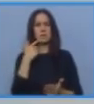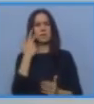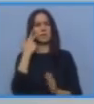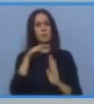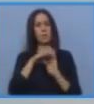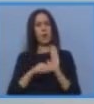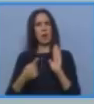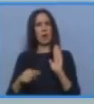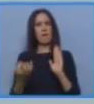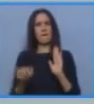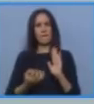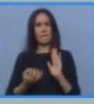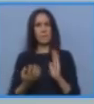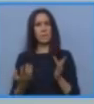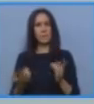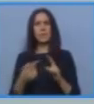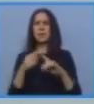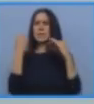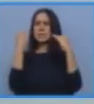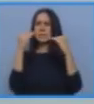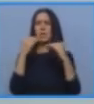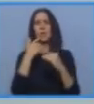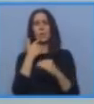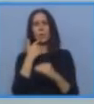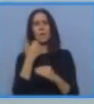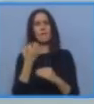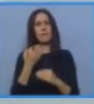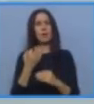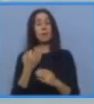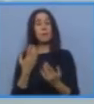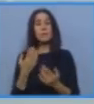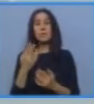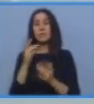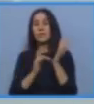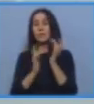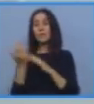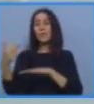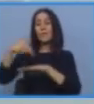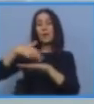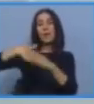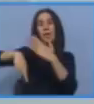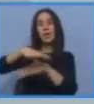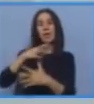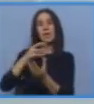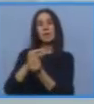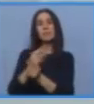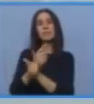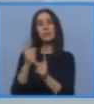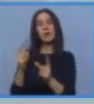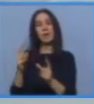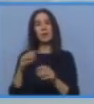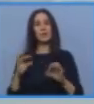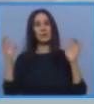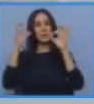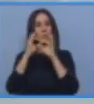vida, tínhamos muitos ensinamentos, e a razão de ser da vinda de Jesus ao meio de nós é dar-nos o